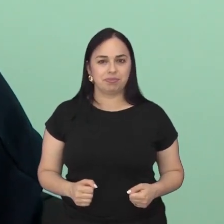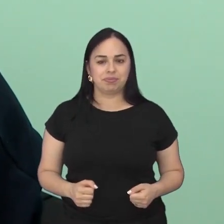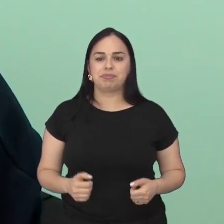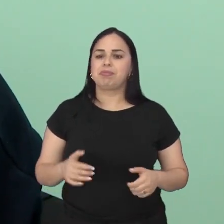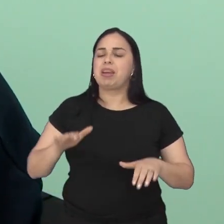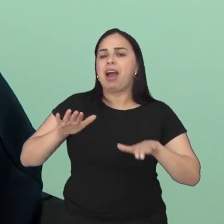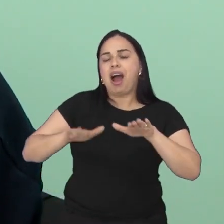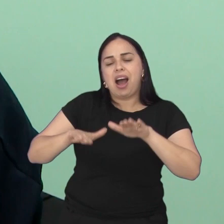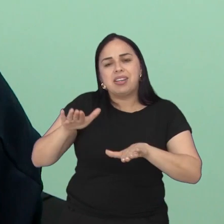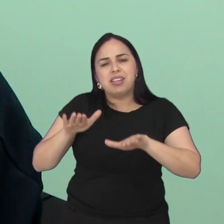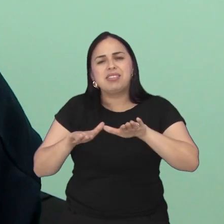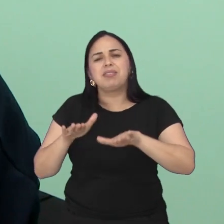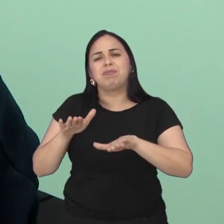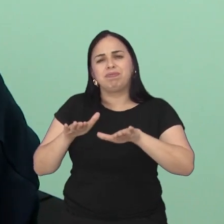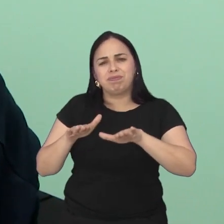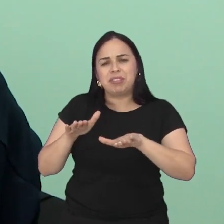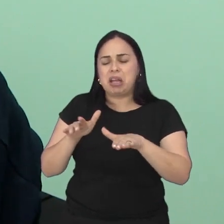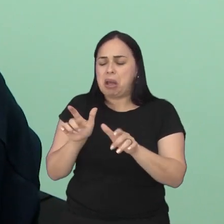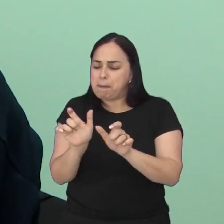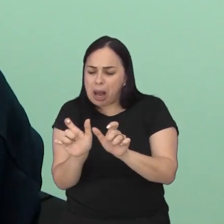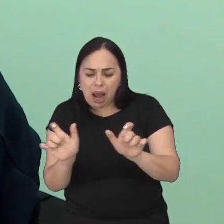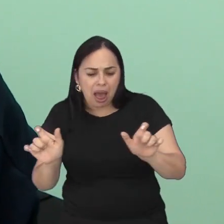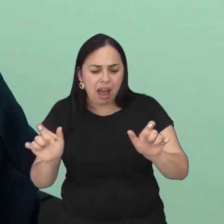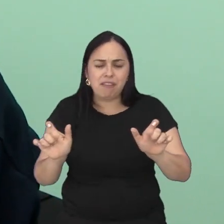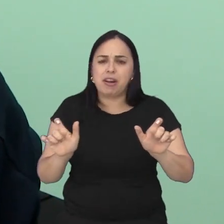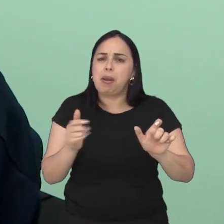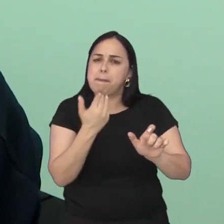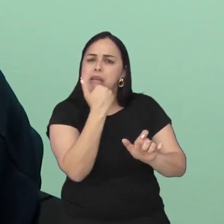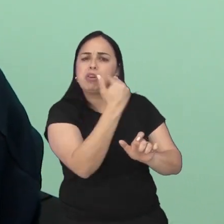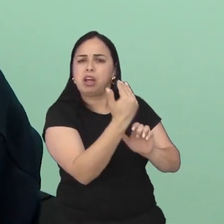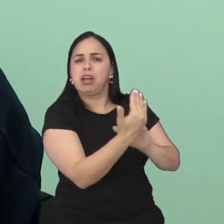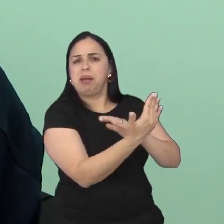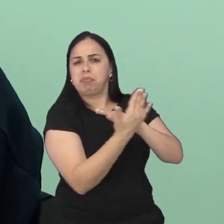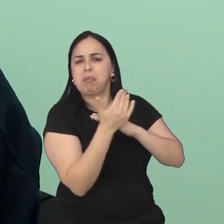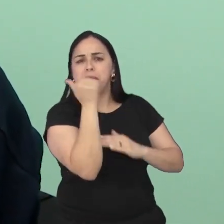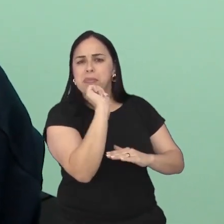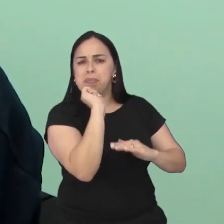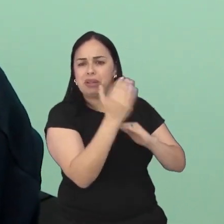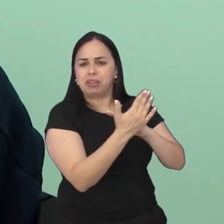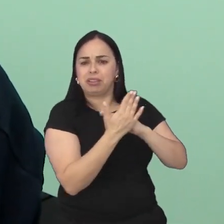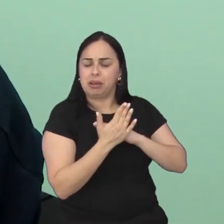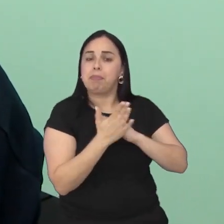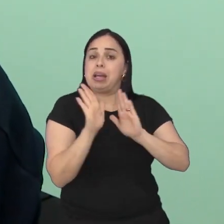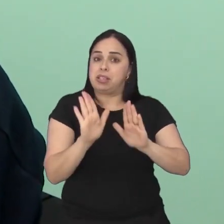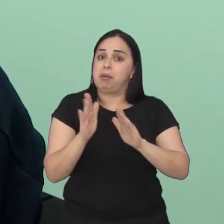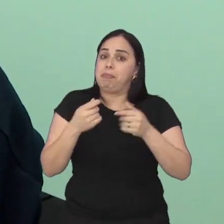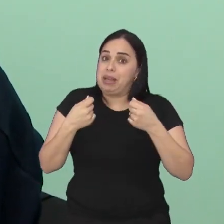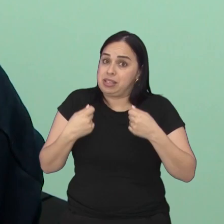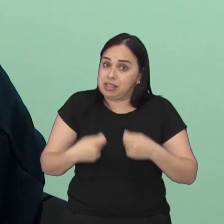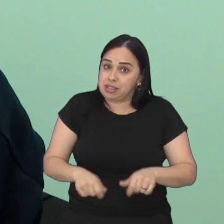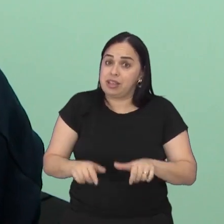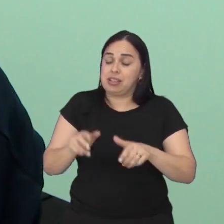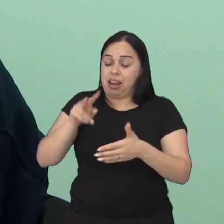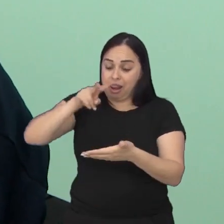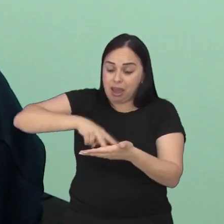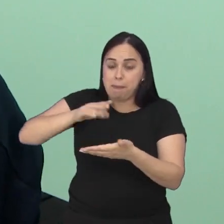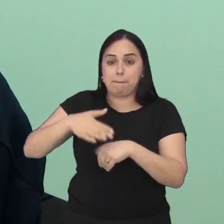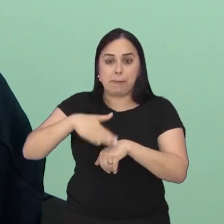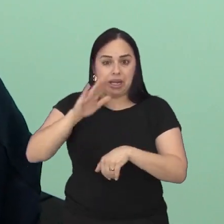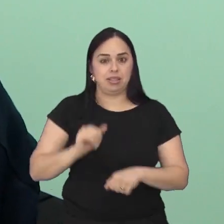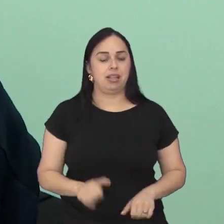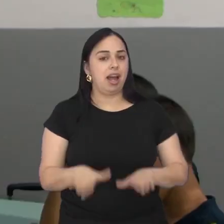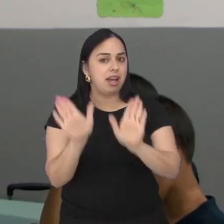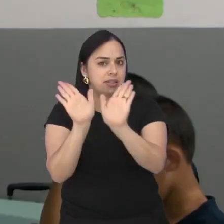não paro. Às vezes eu peço algumas vezes para minha mãe, mas aí eu tenho que começar a